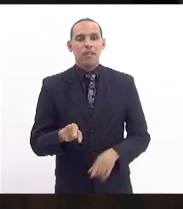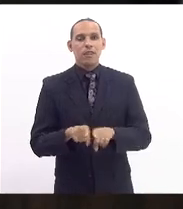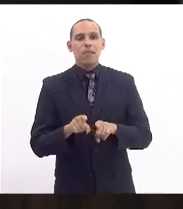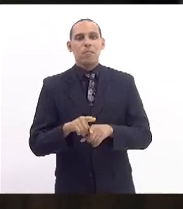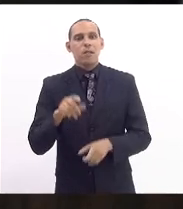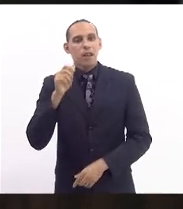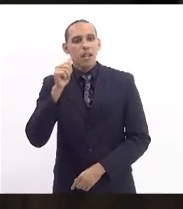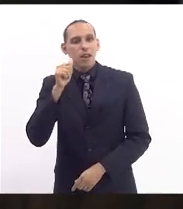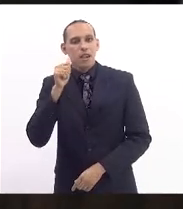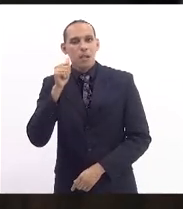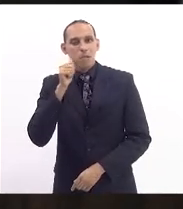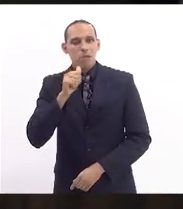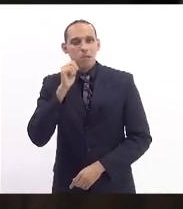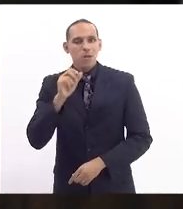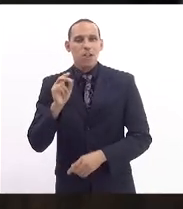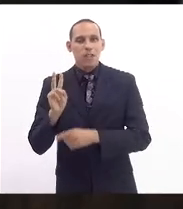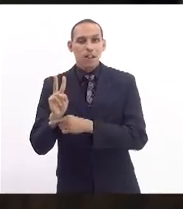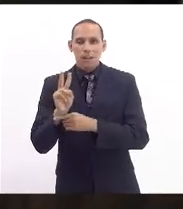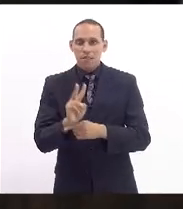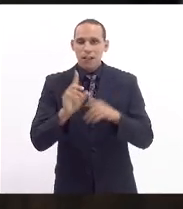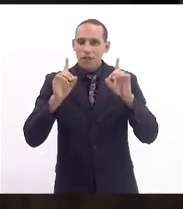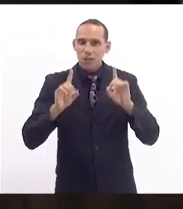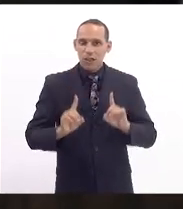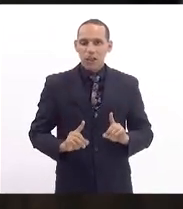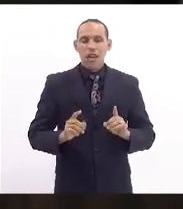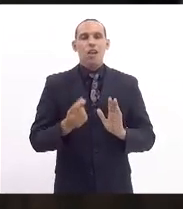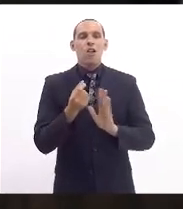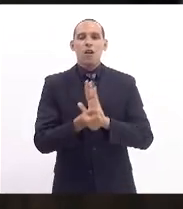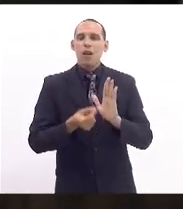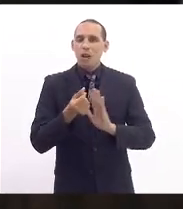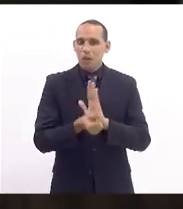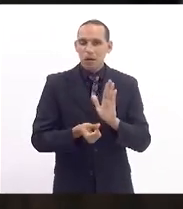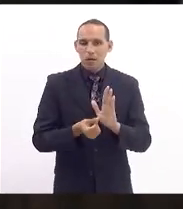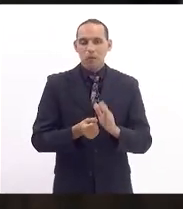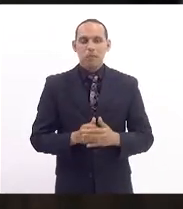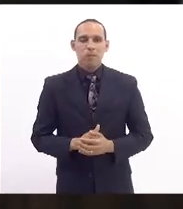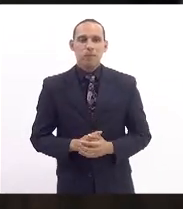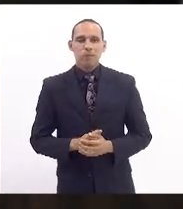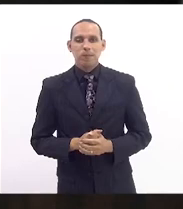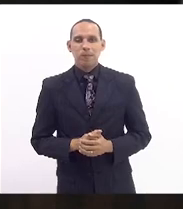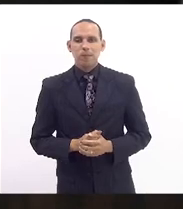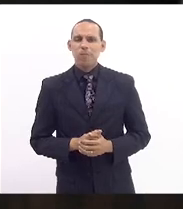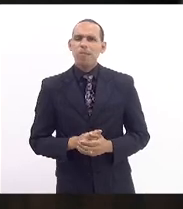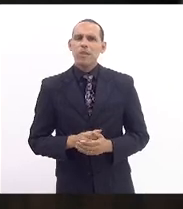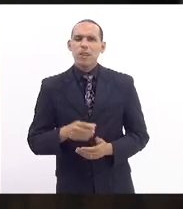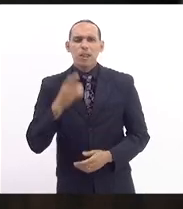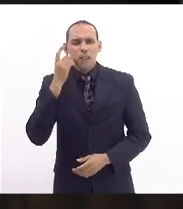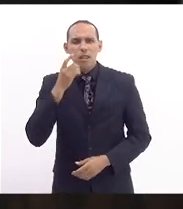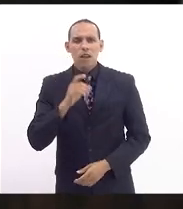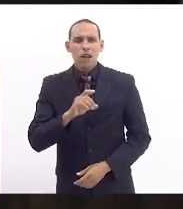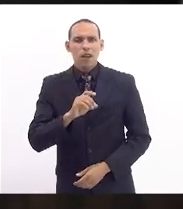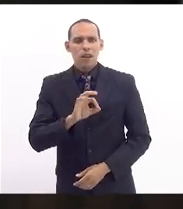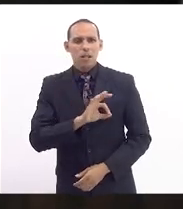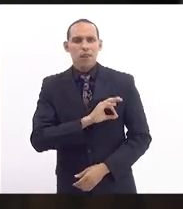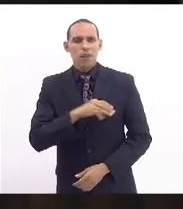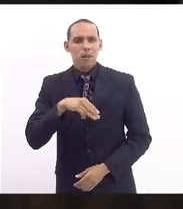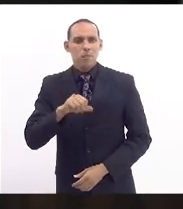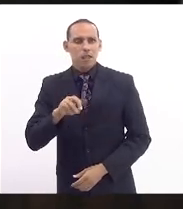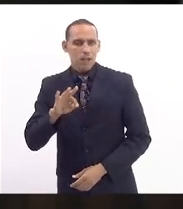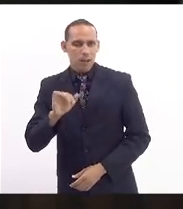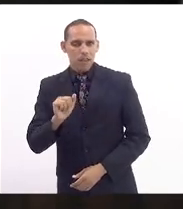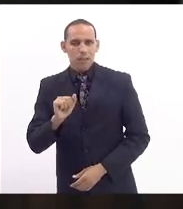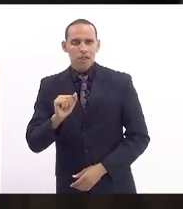direito da mulher de Cultura esporte e lazer de economia e orçamento e depois da marca depois faz favor